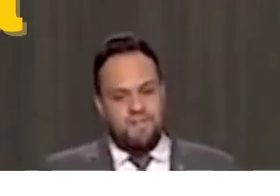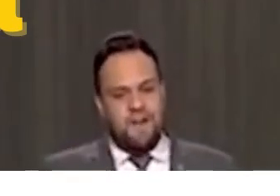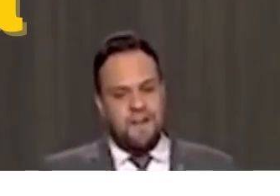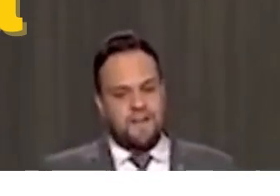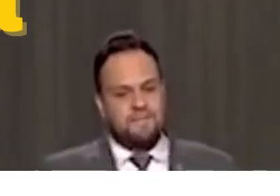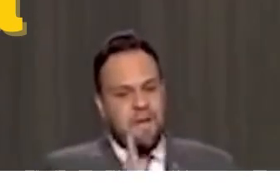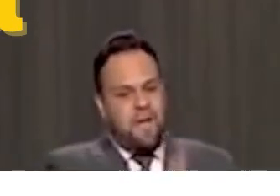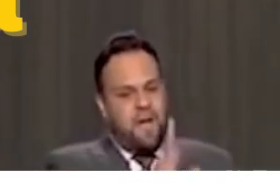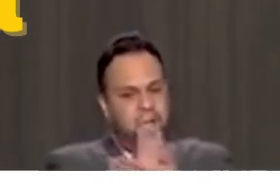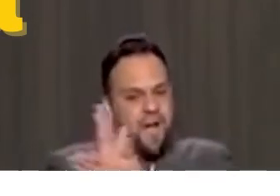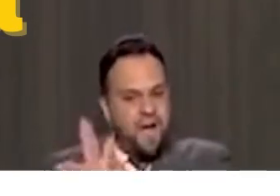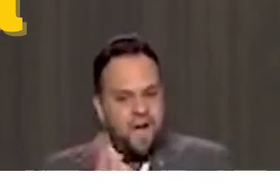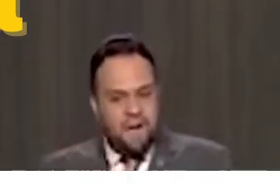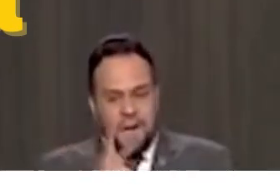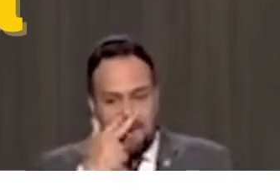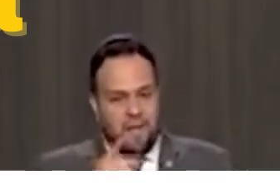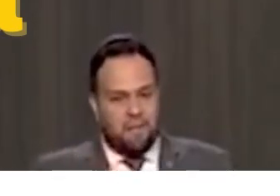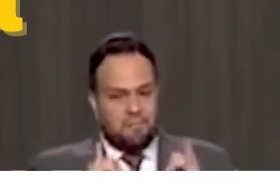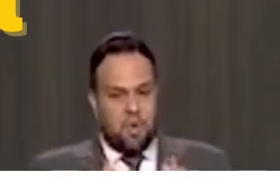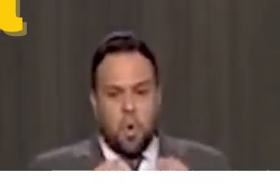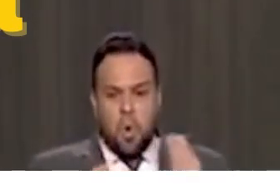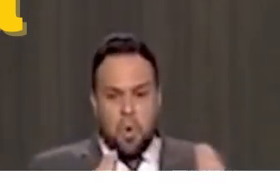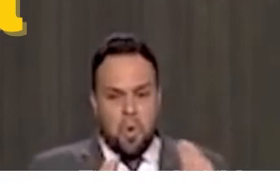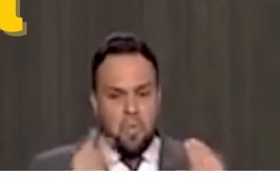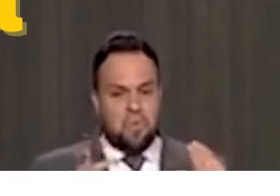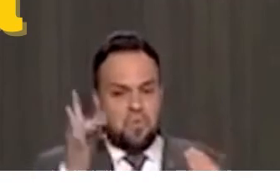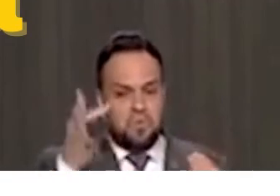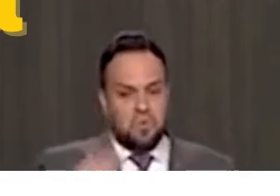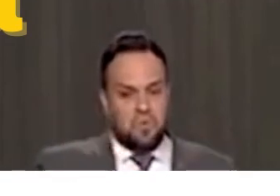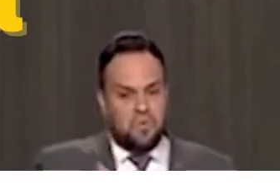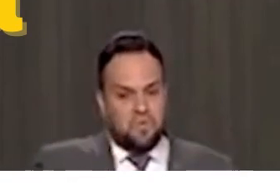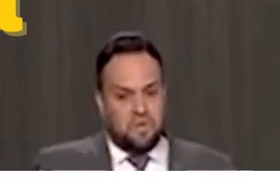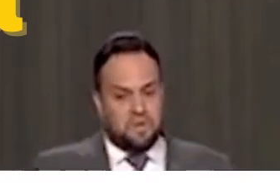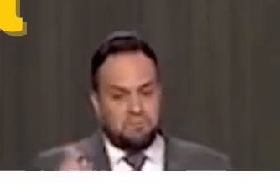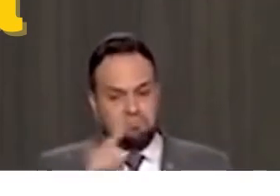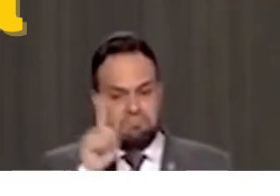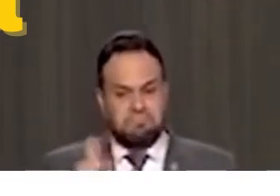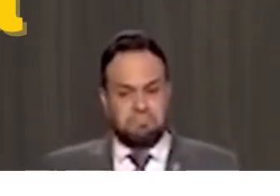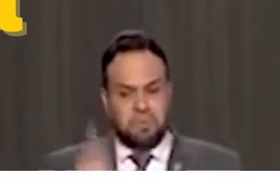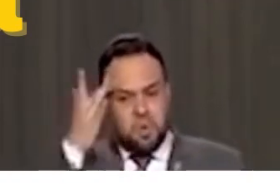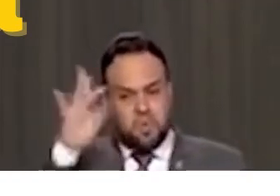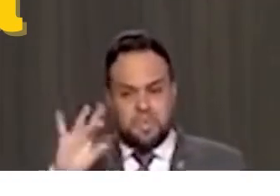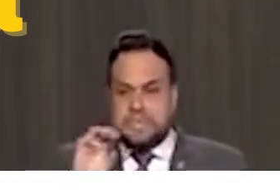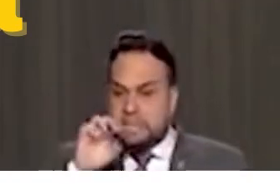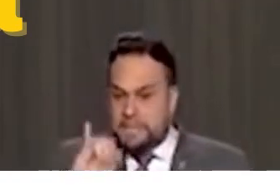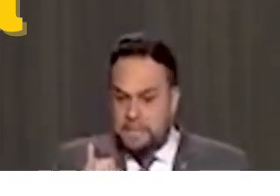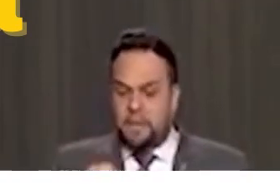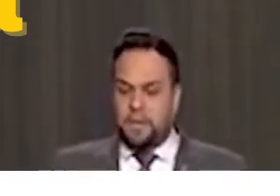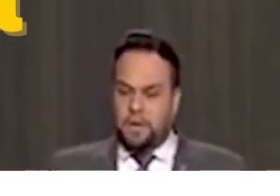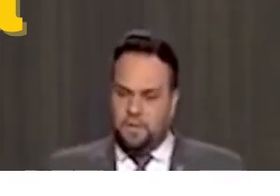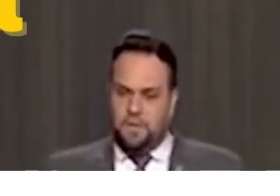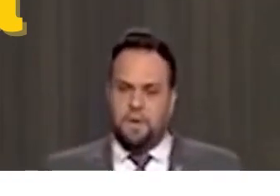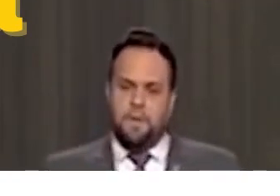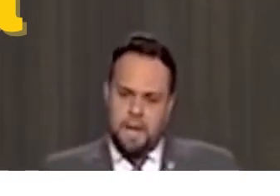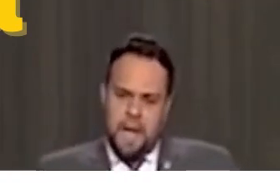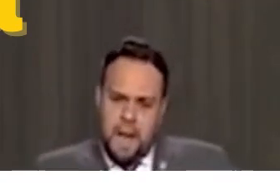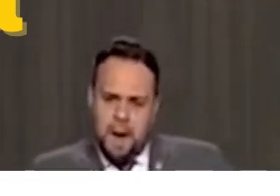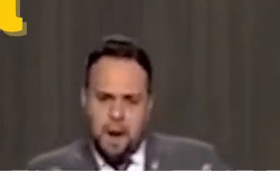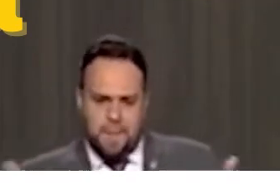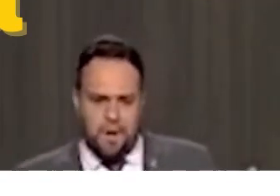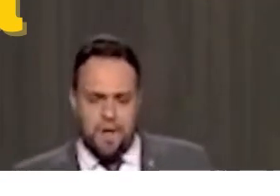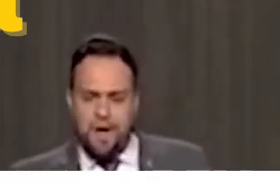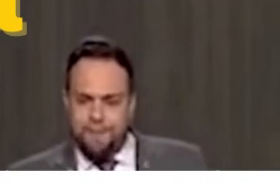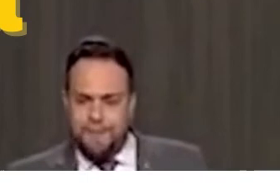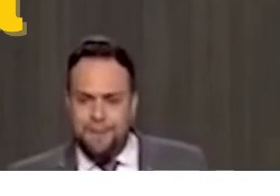Como nós viveremos? Eu não sei, porque eu estarei vivo até lá, certo? Mas grande parte de vocês aqui vão viver do